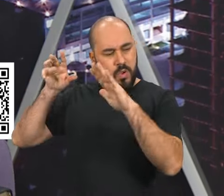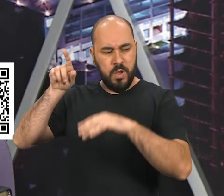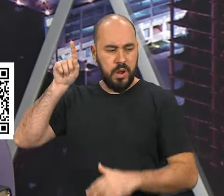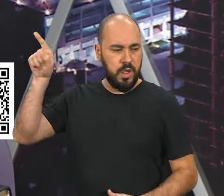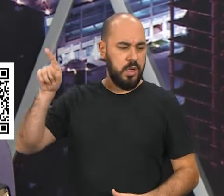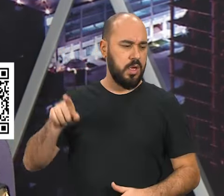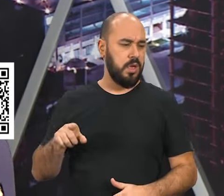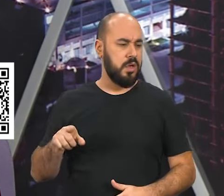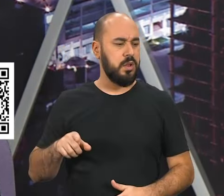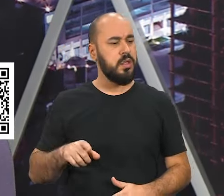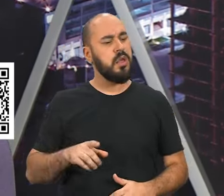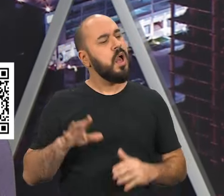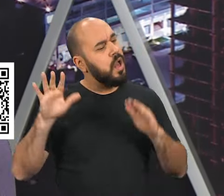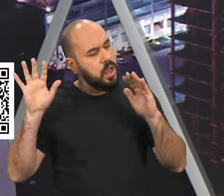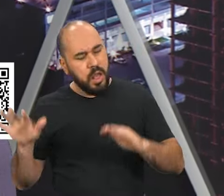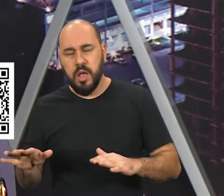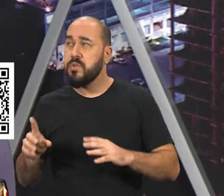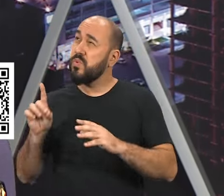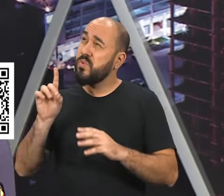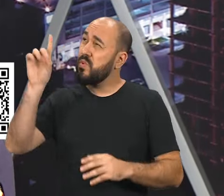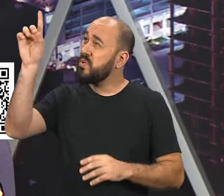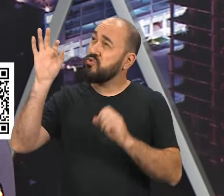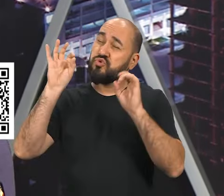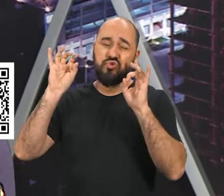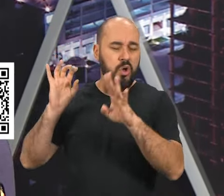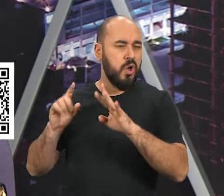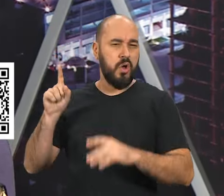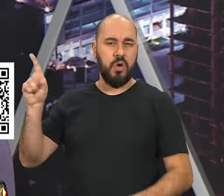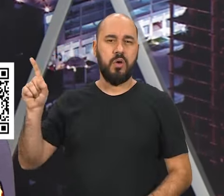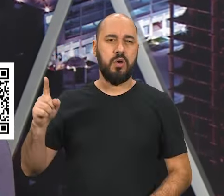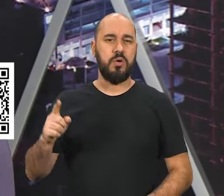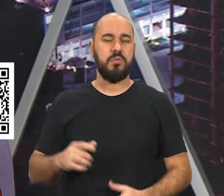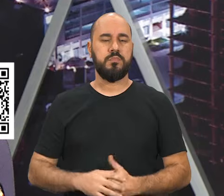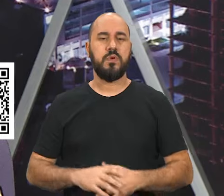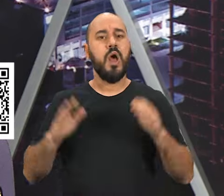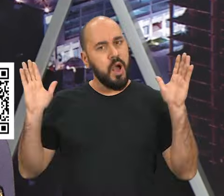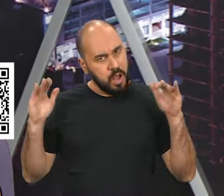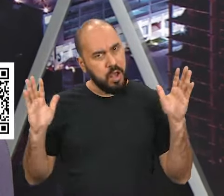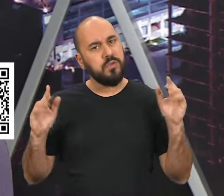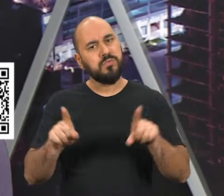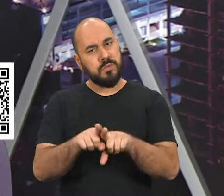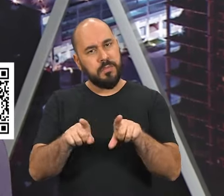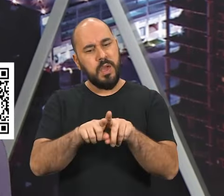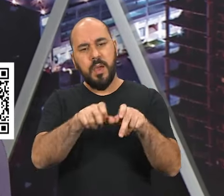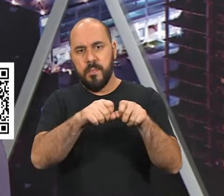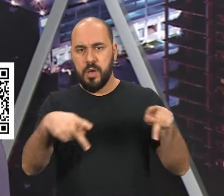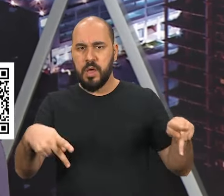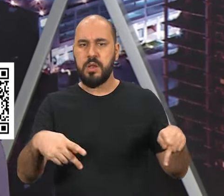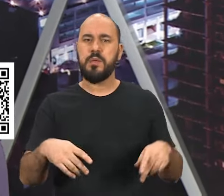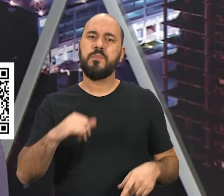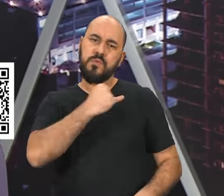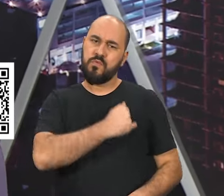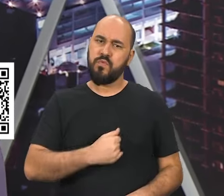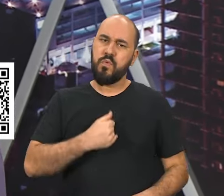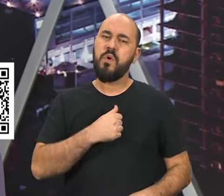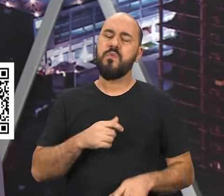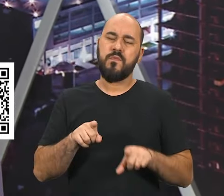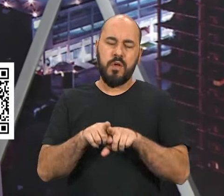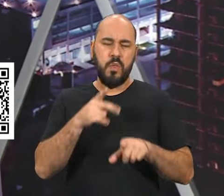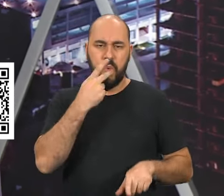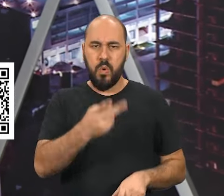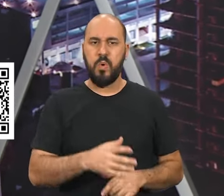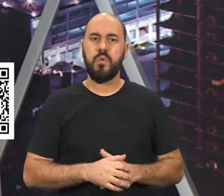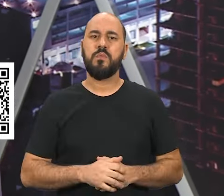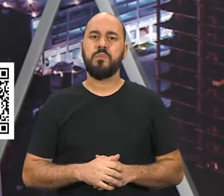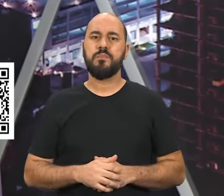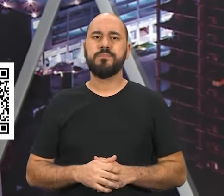lá no Apocalipse disse, adora a Deus. Eu quero convidar você, meu irmão, e você, minha irmã, a duas coisas importantes.